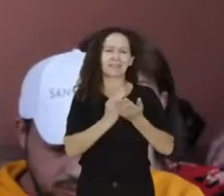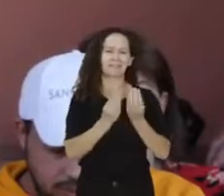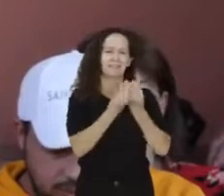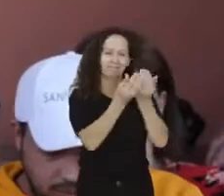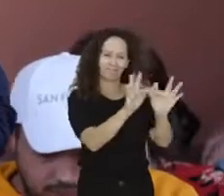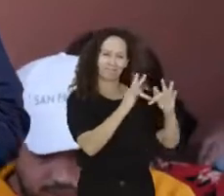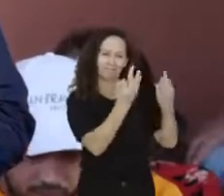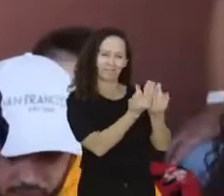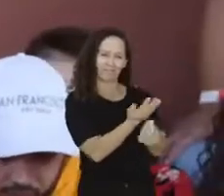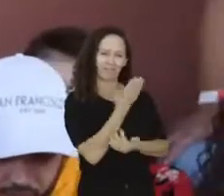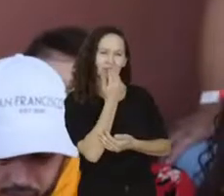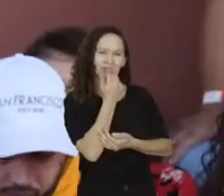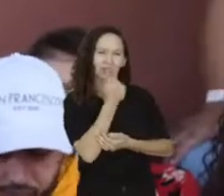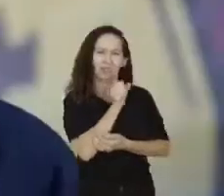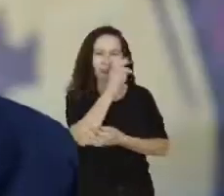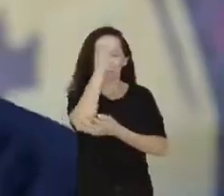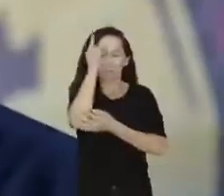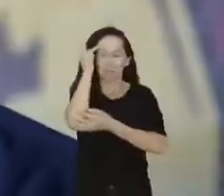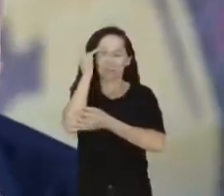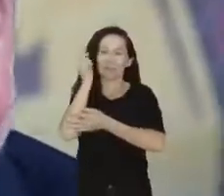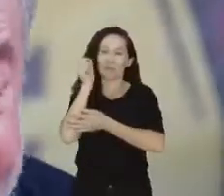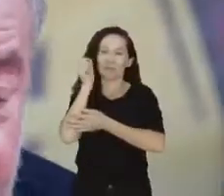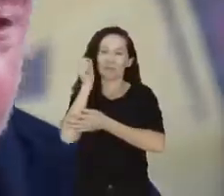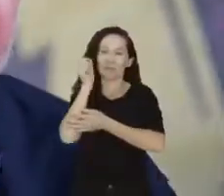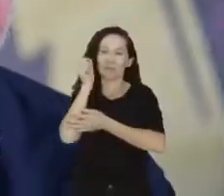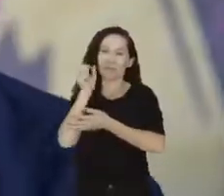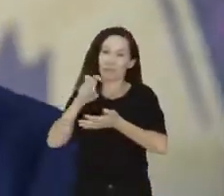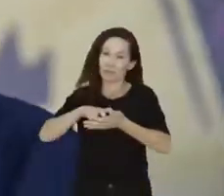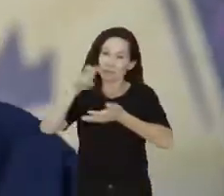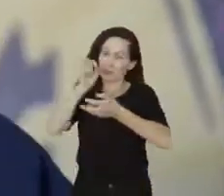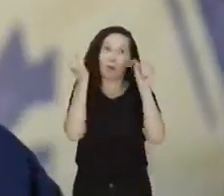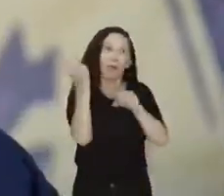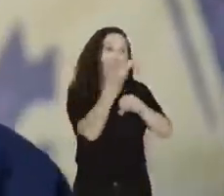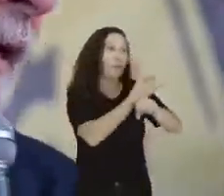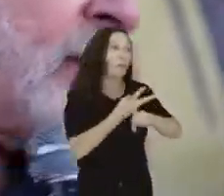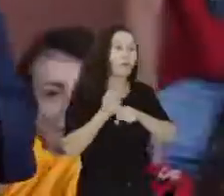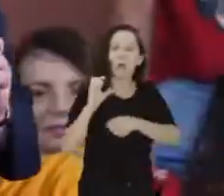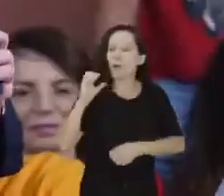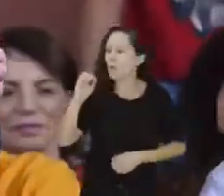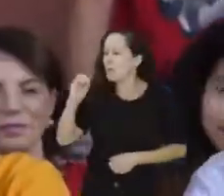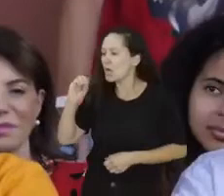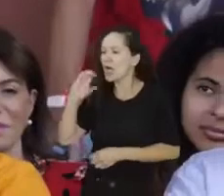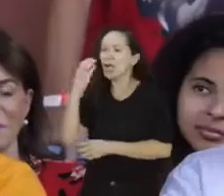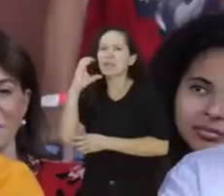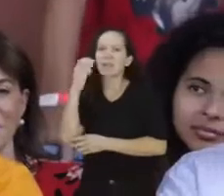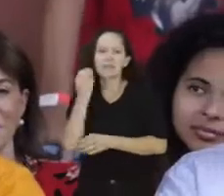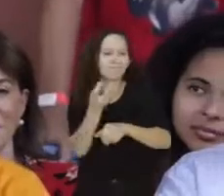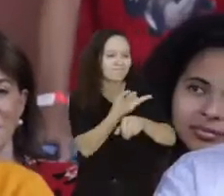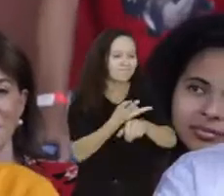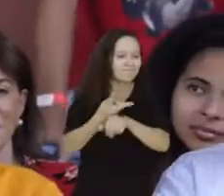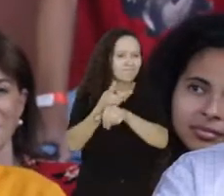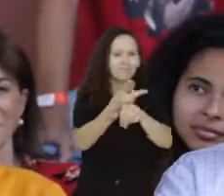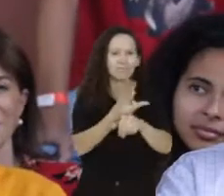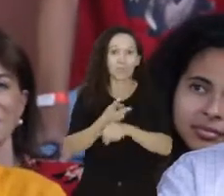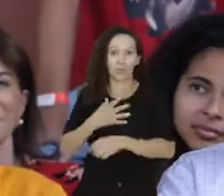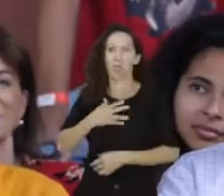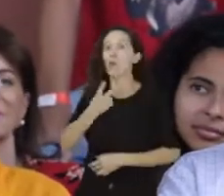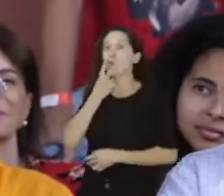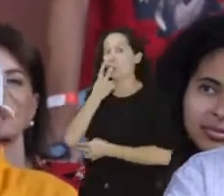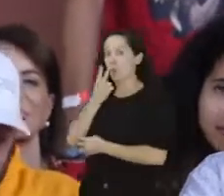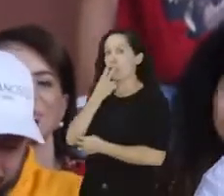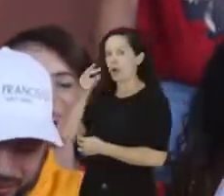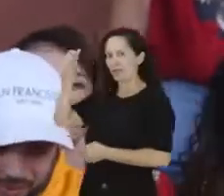manhã, eu levantava de manhã buscando, procurando uma moeda. Naquele tempo eu fumava, Dade. Sabe o que eu